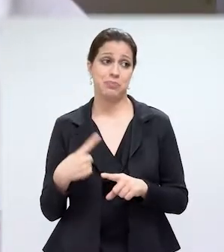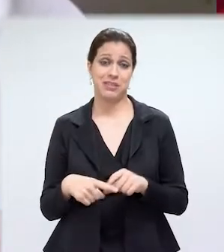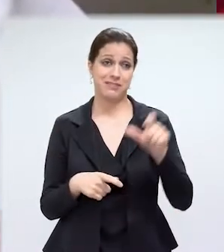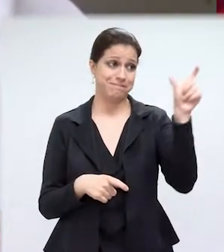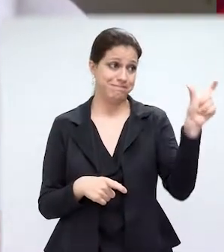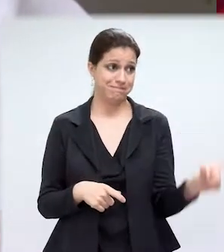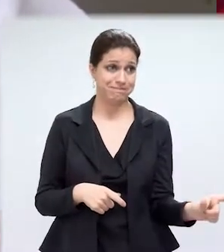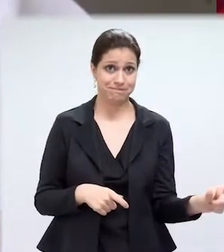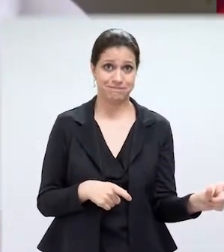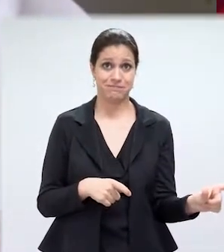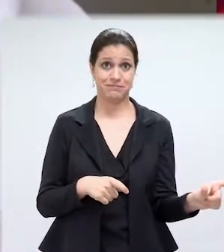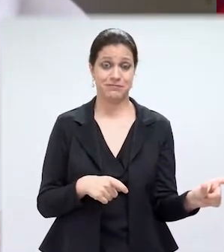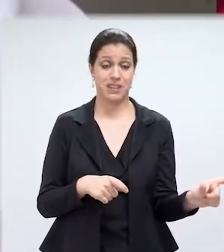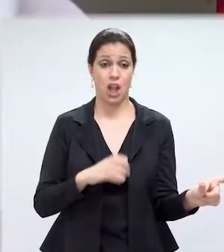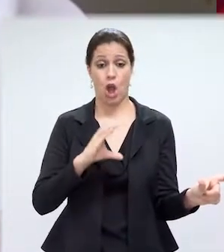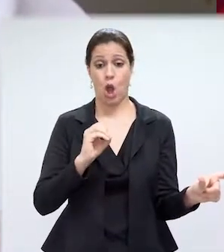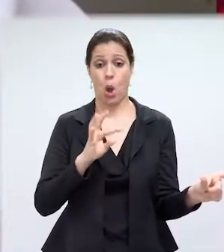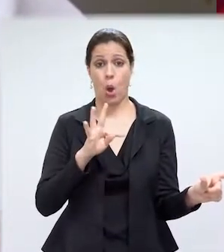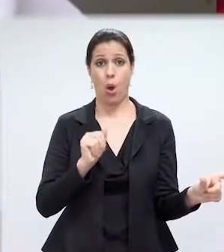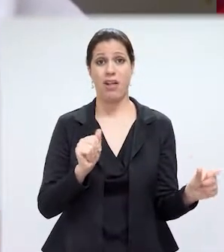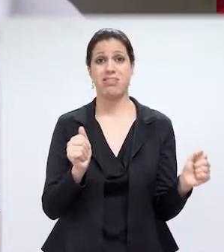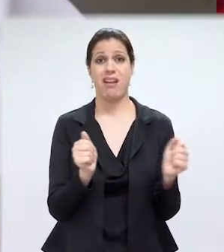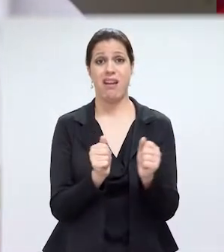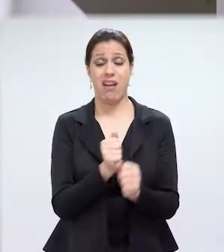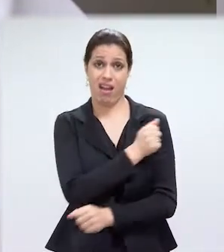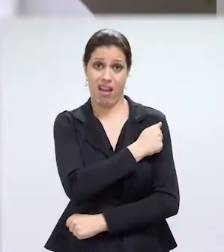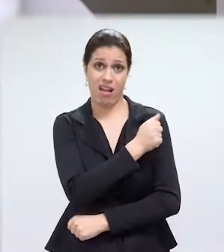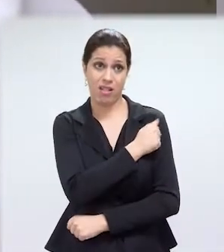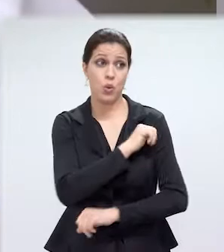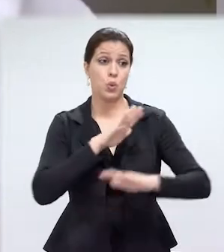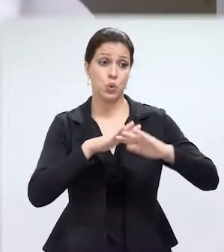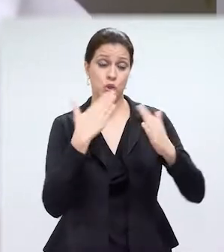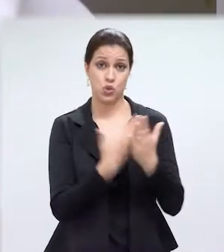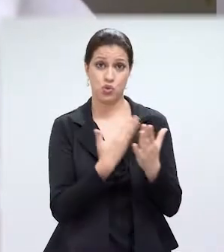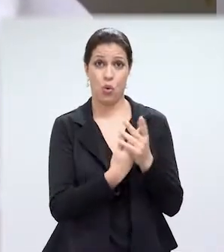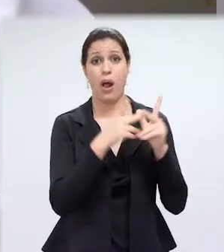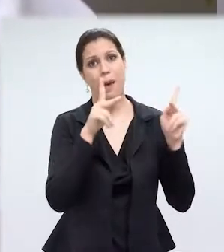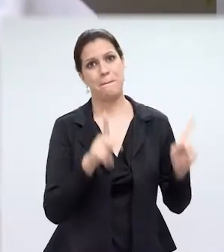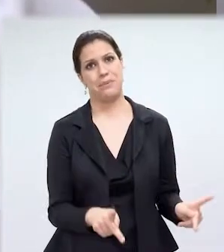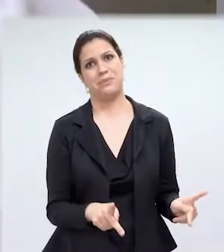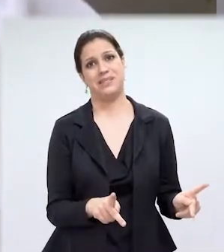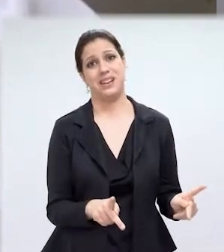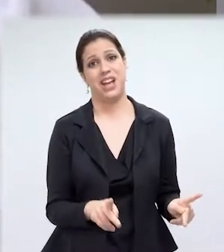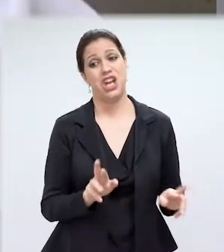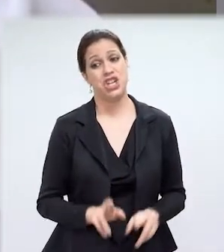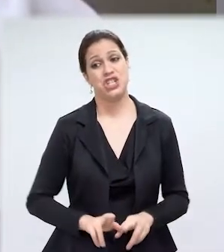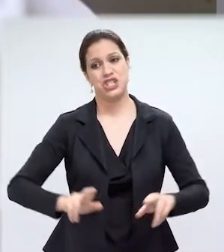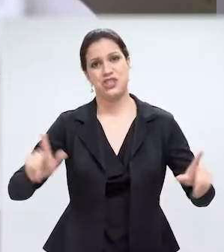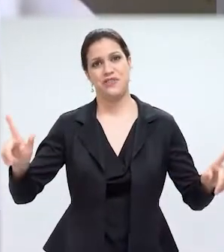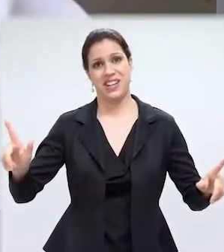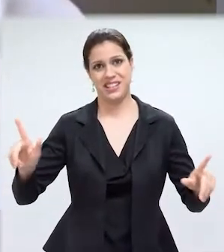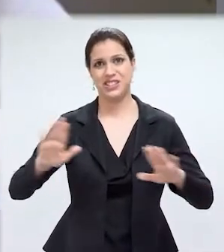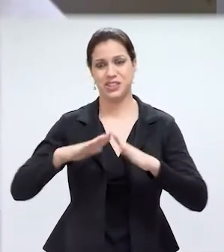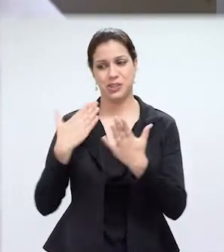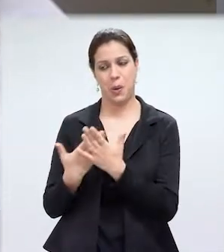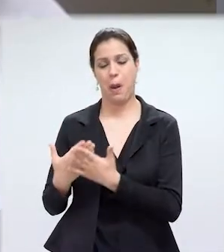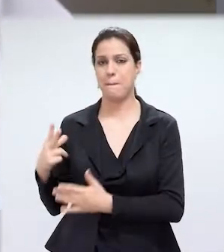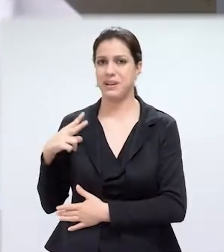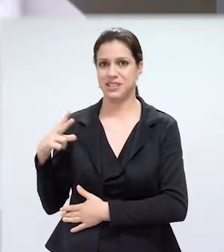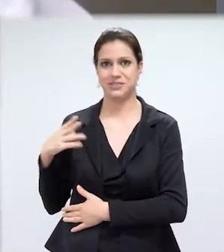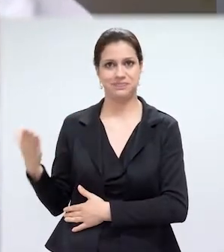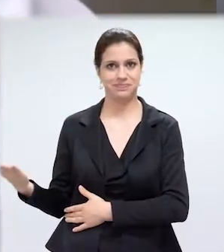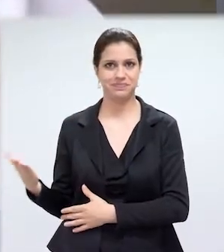contra. Por isso, a necessidade das cotas. As cotas dos alunos que sempre estudaram em escola pública,